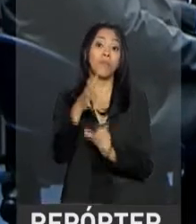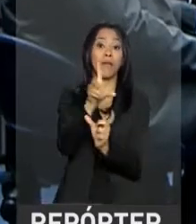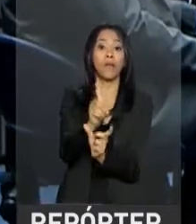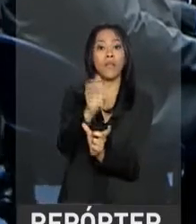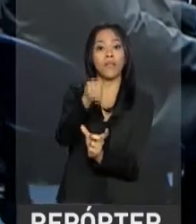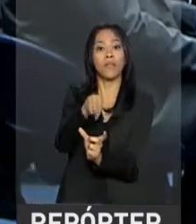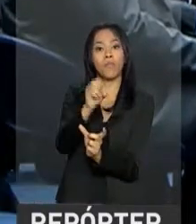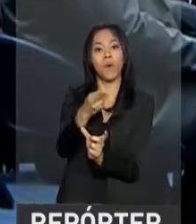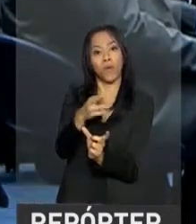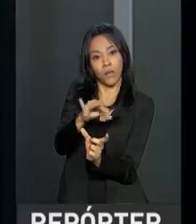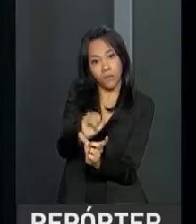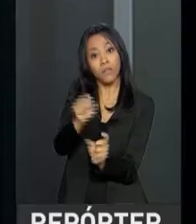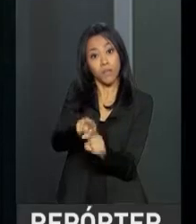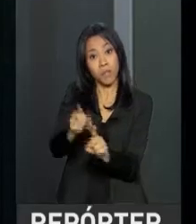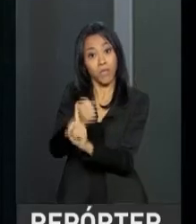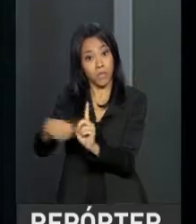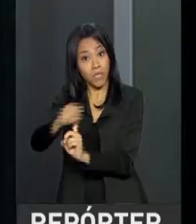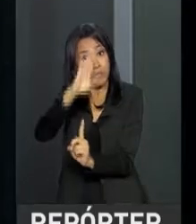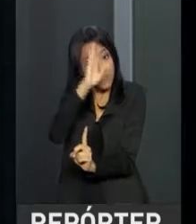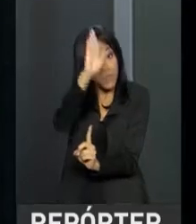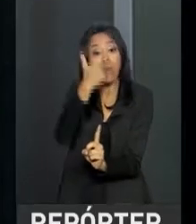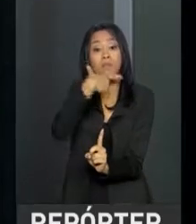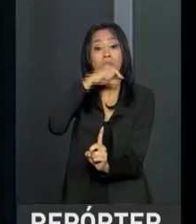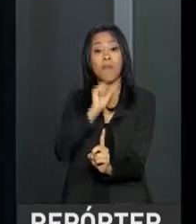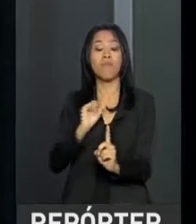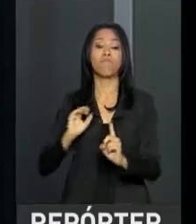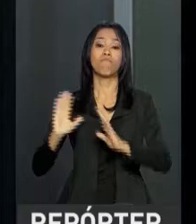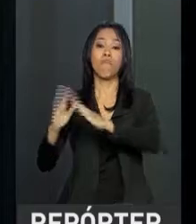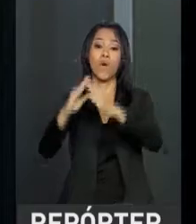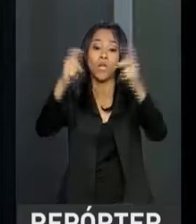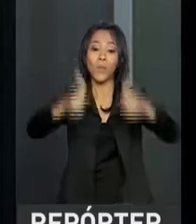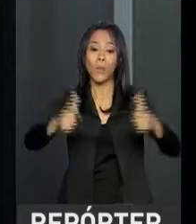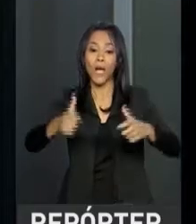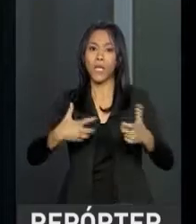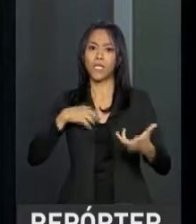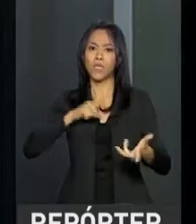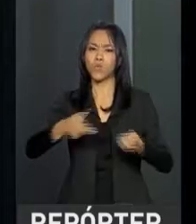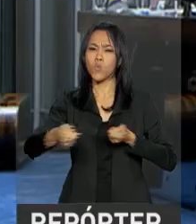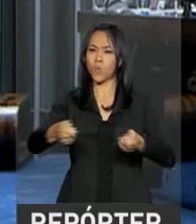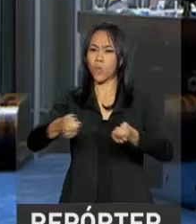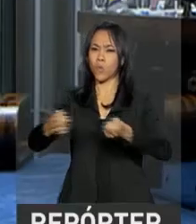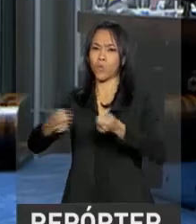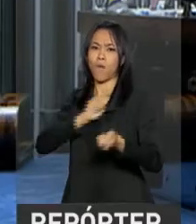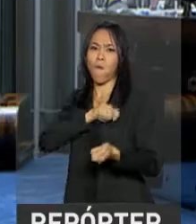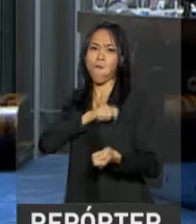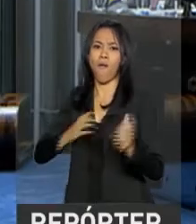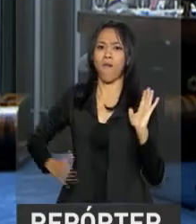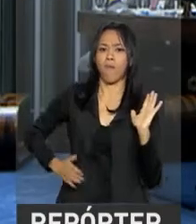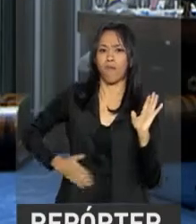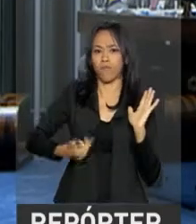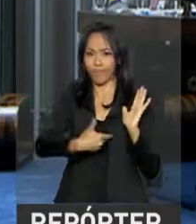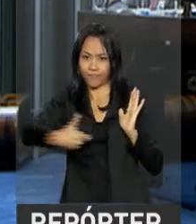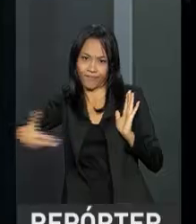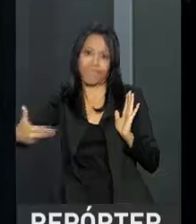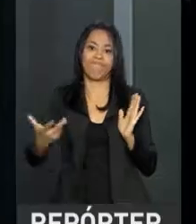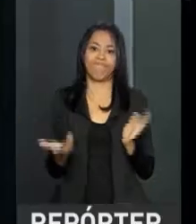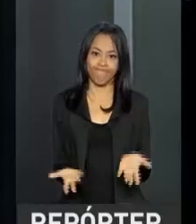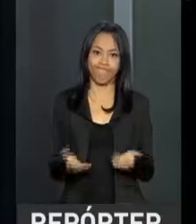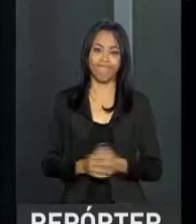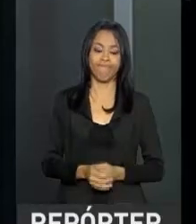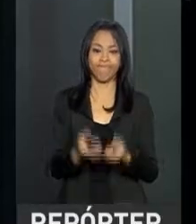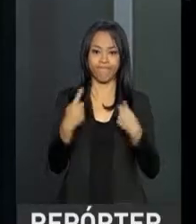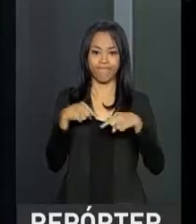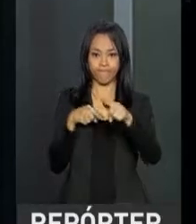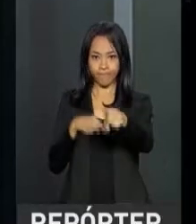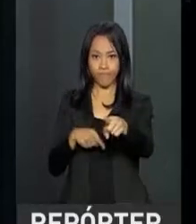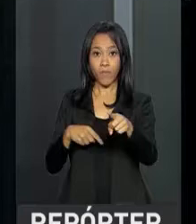sociedade, mas especialmente os moradores de regiões dominadas por organizações criminosas, pelo tráfico e por milícias. Uma